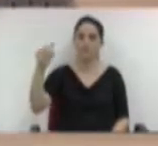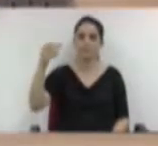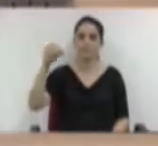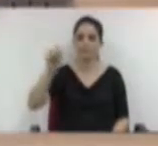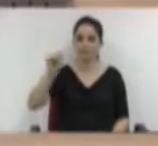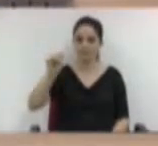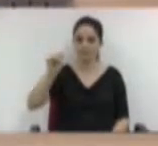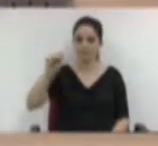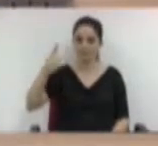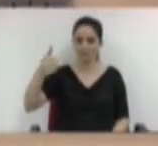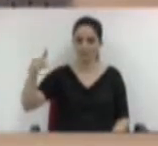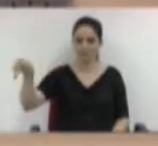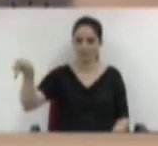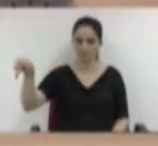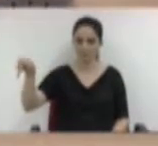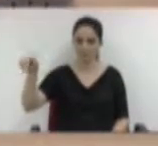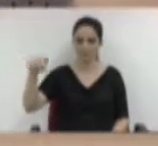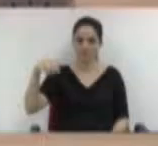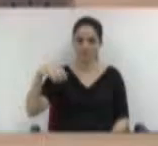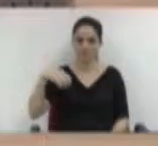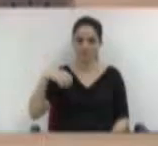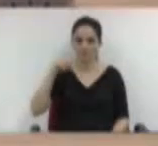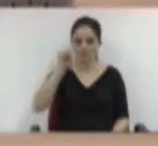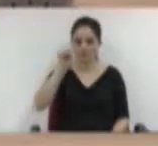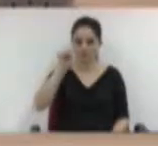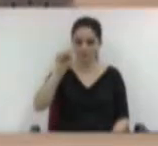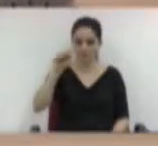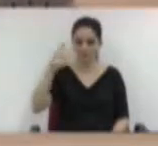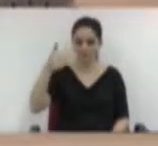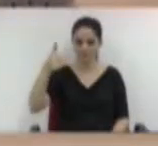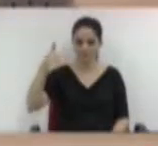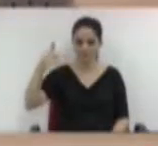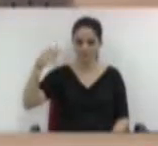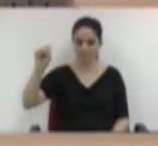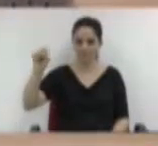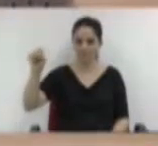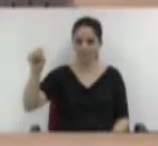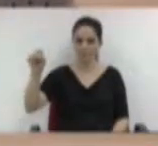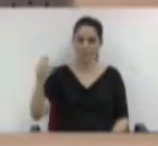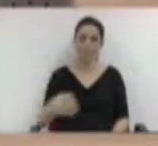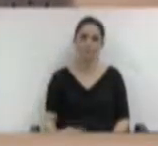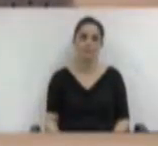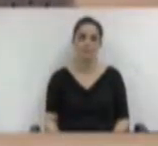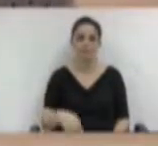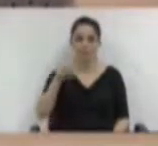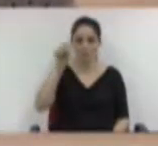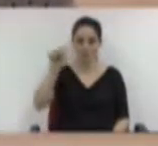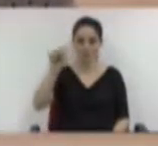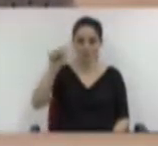816, 817, 818.